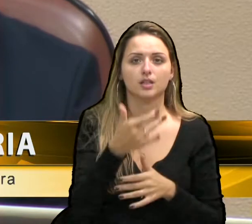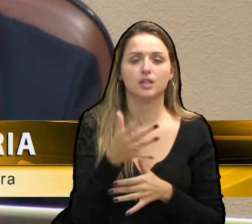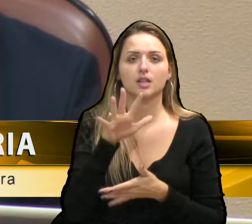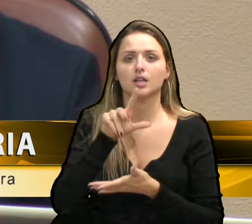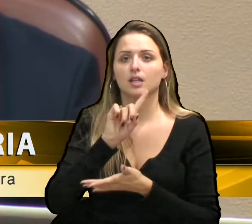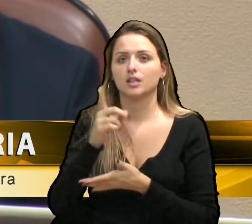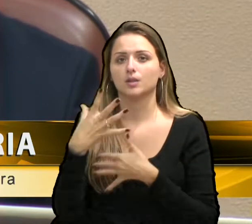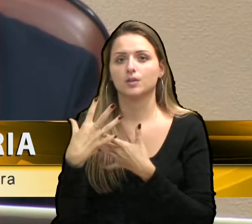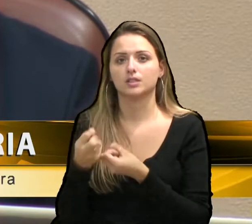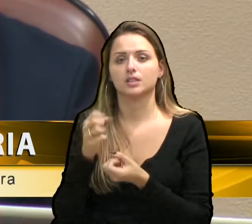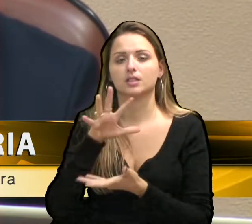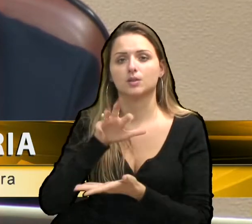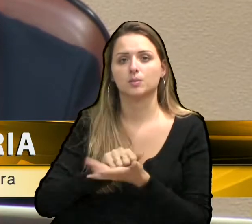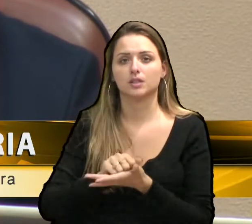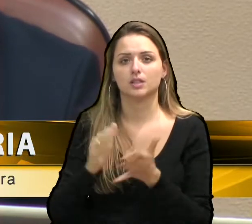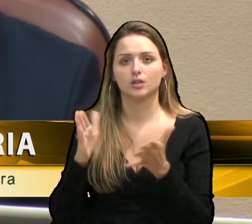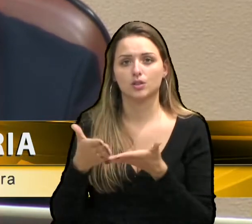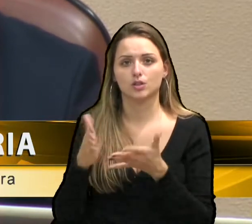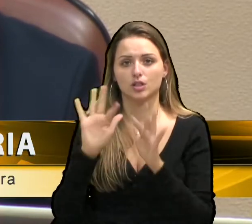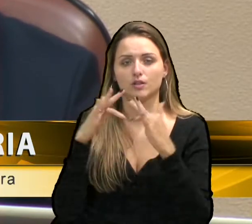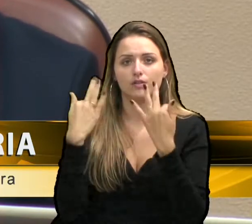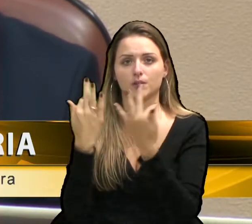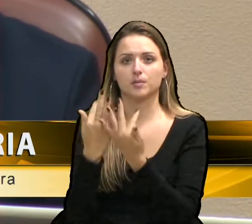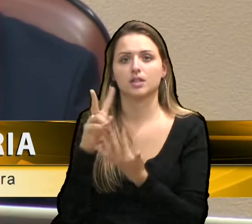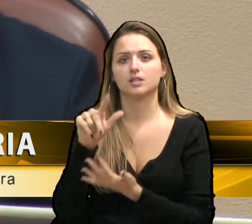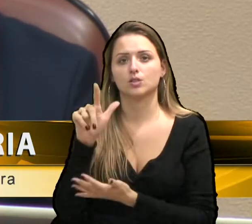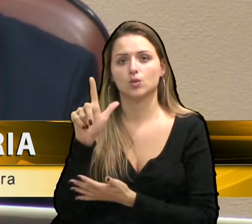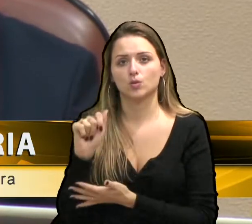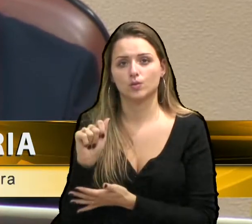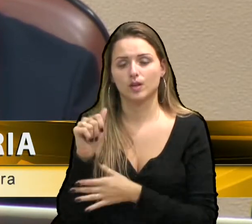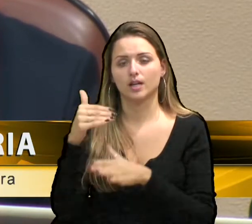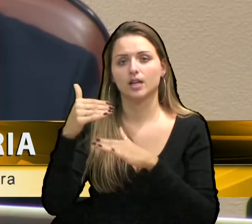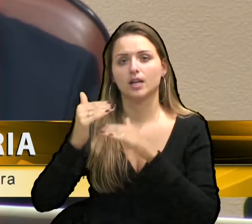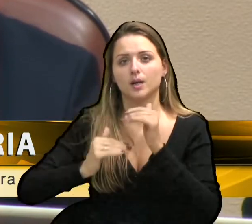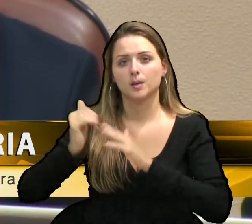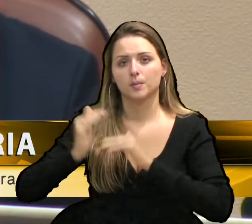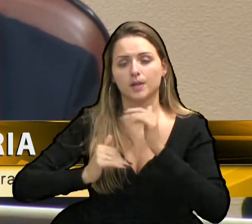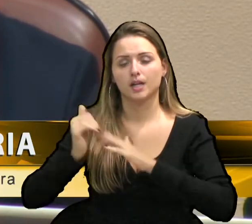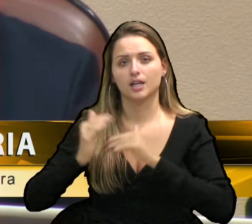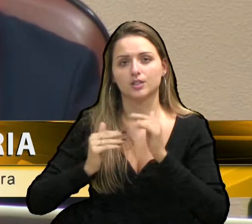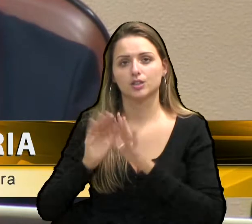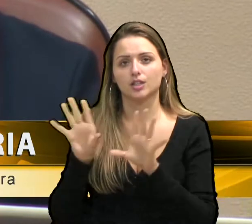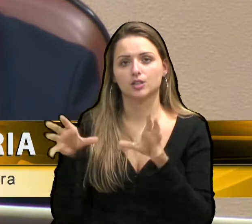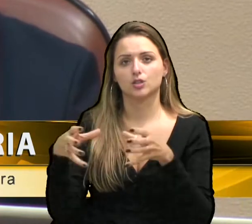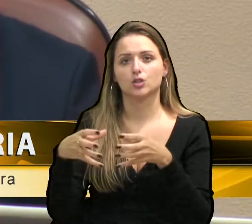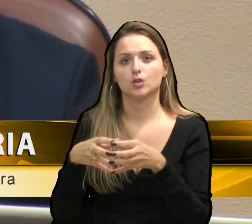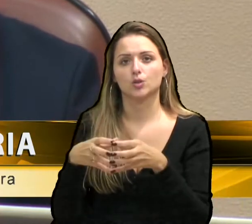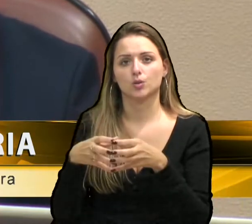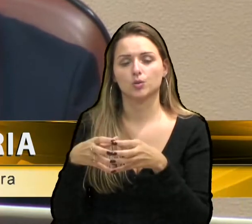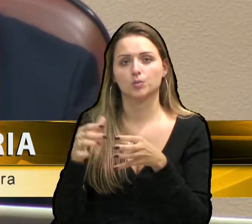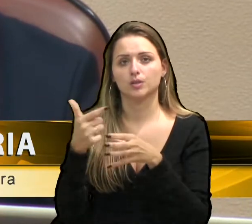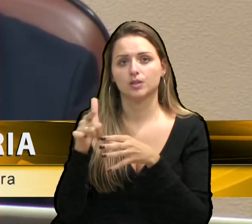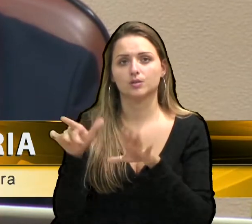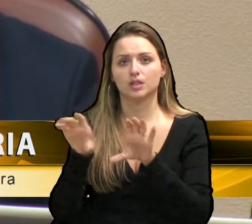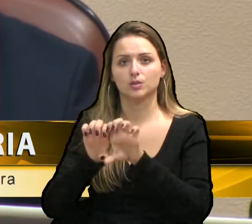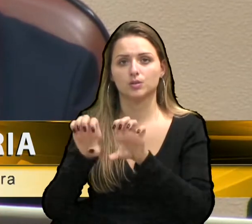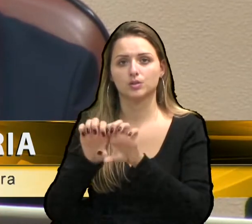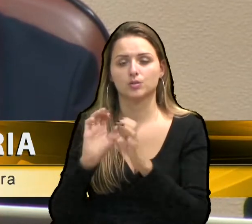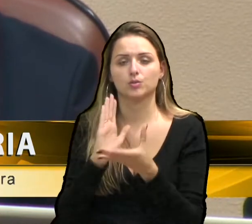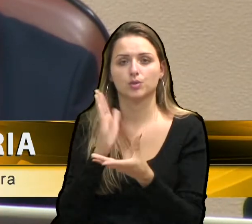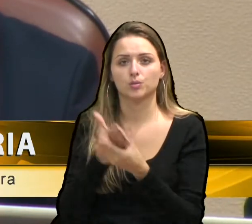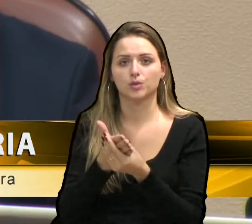matrícula por famílias já contempladas com vagas em execução de sentença coletiva, desestruturação do processo